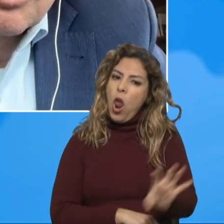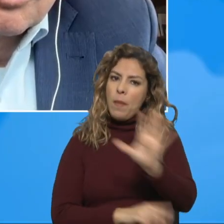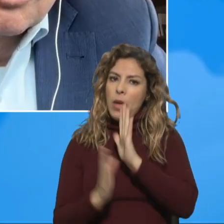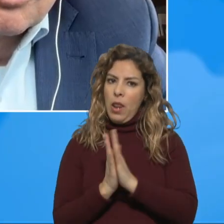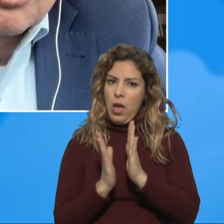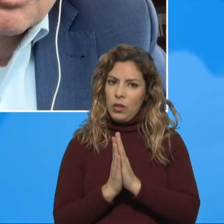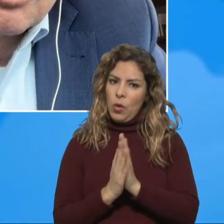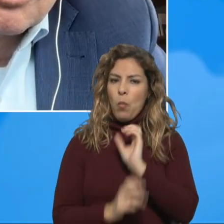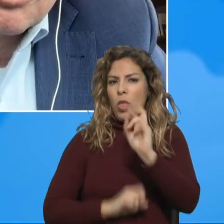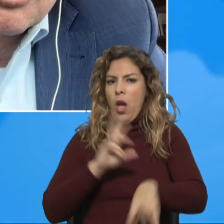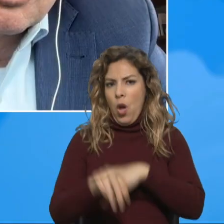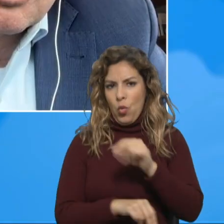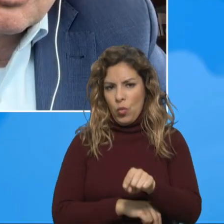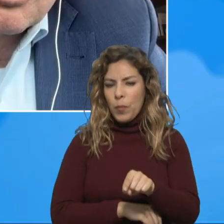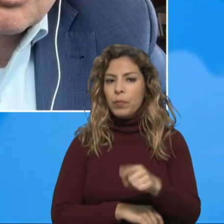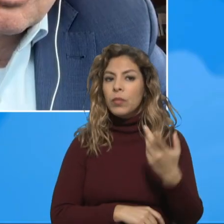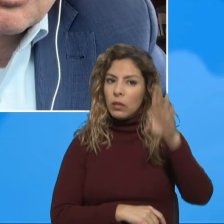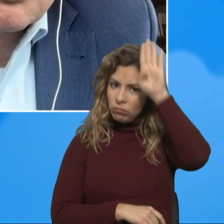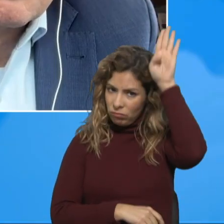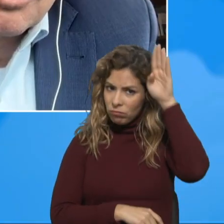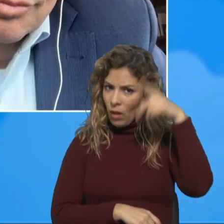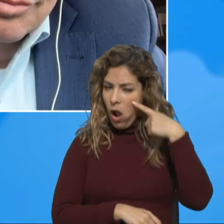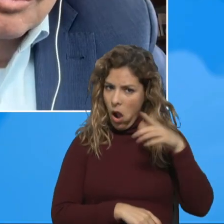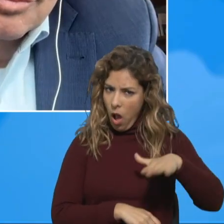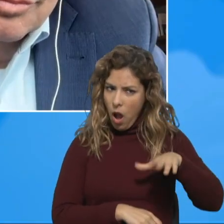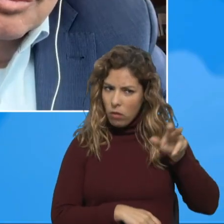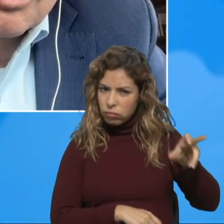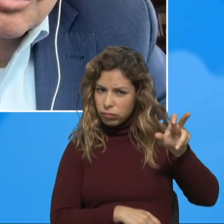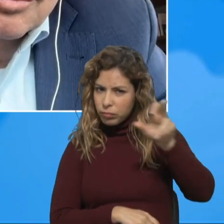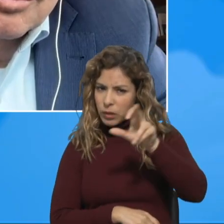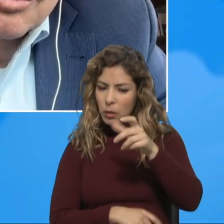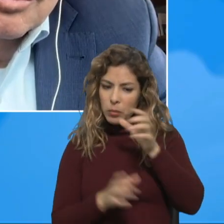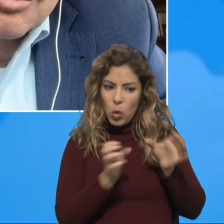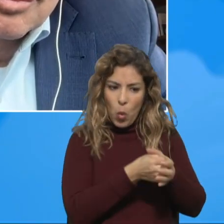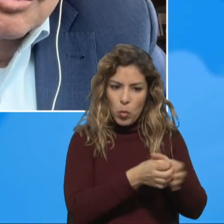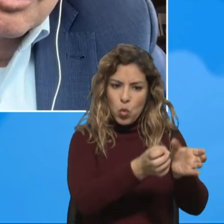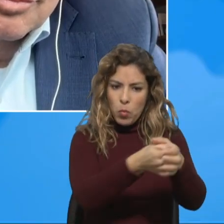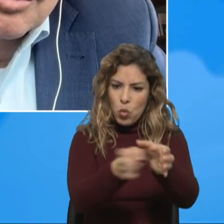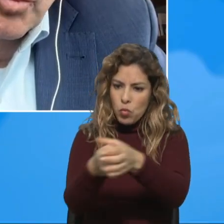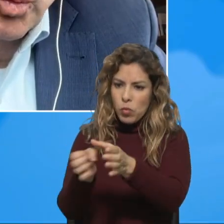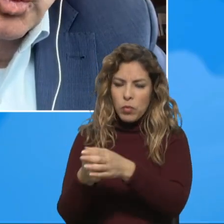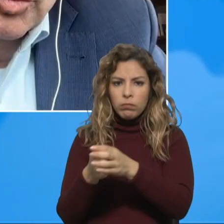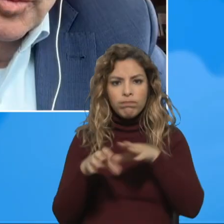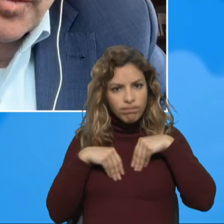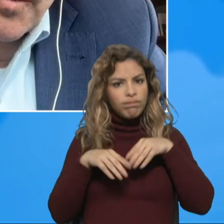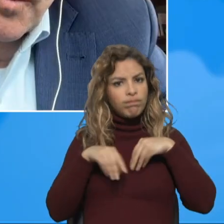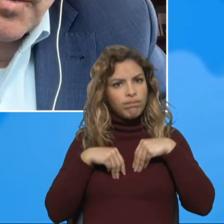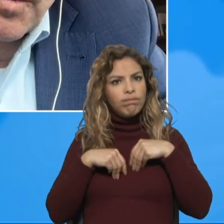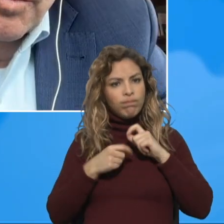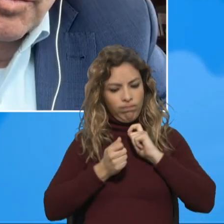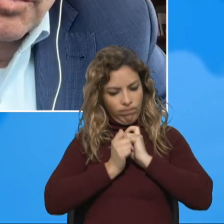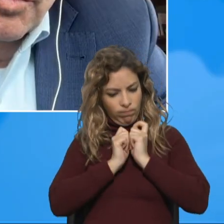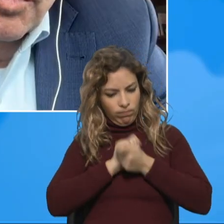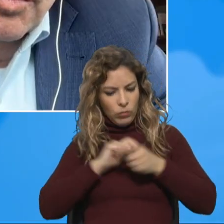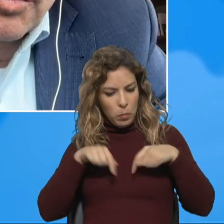que o estilo de Francisco vai impregnando as comunidades, vai passando com alguma eficácia para que tenham